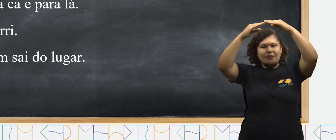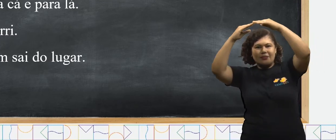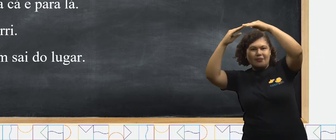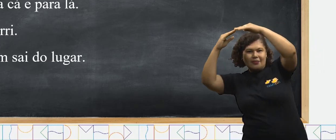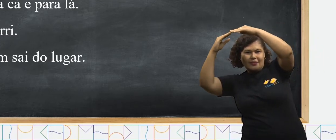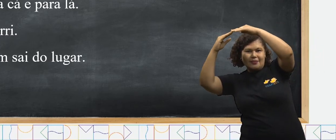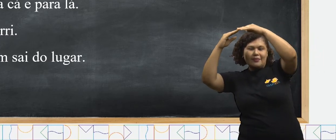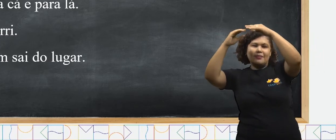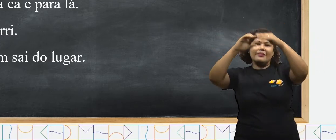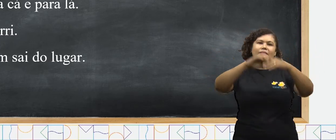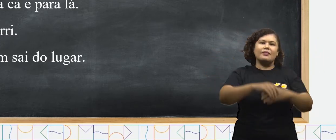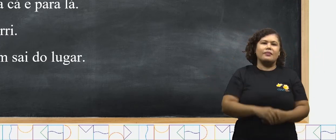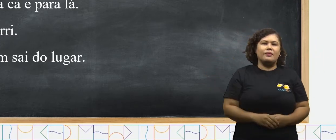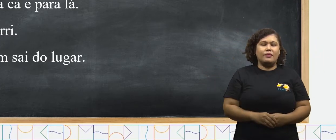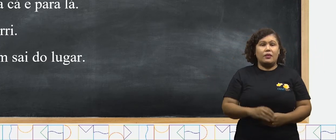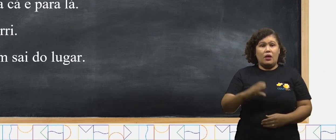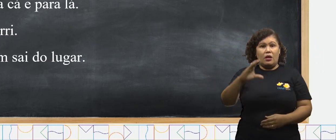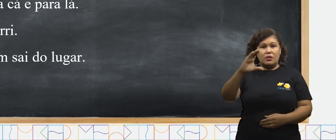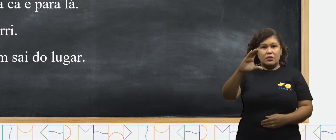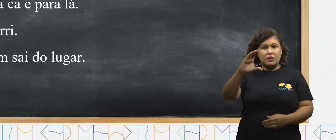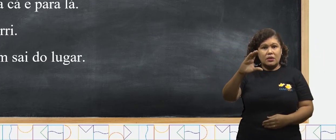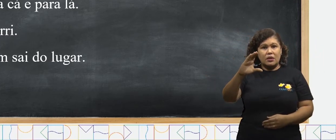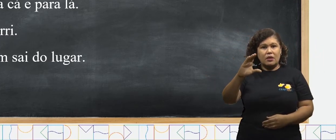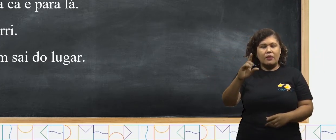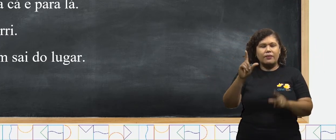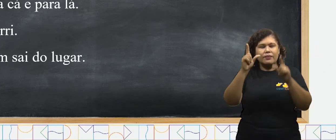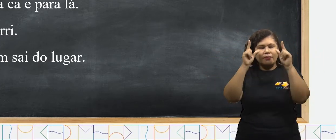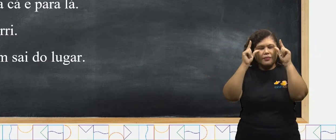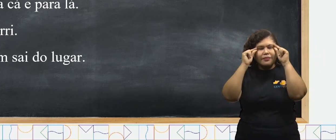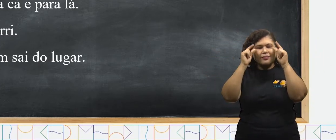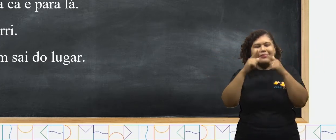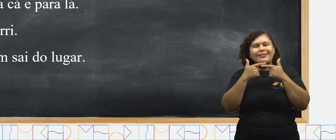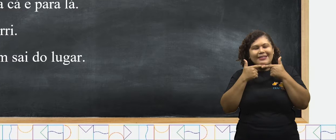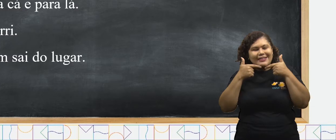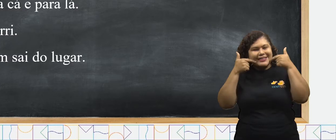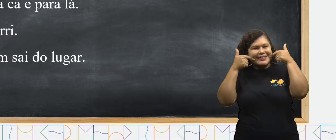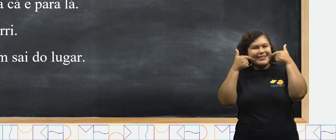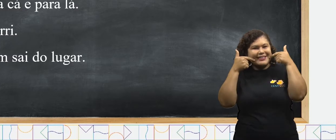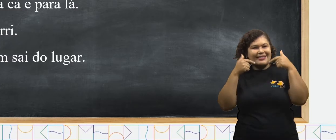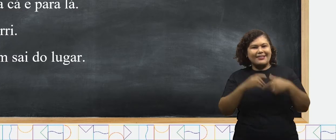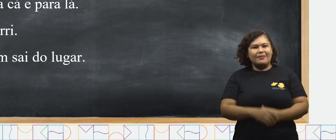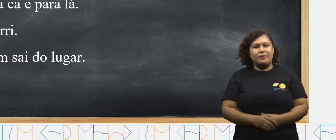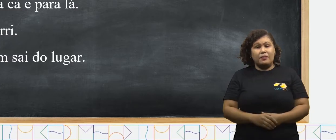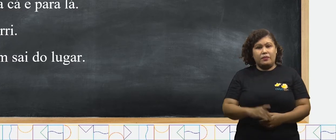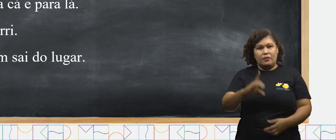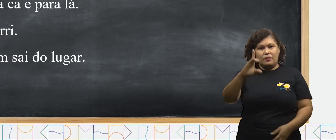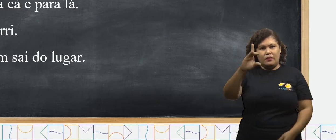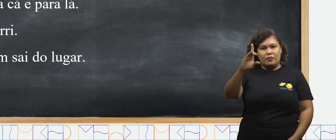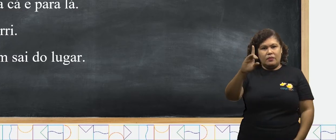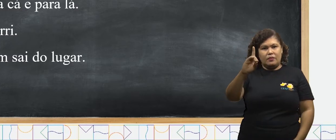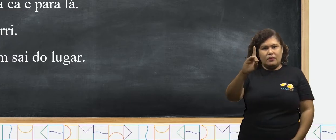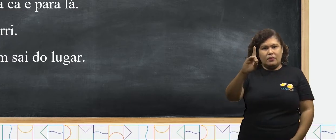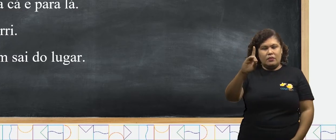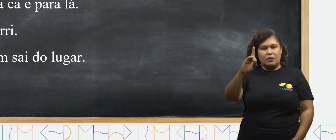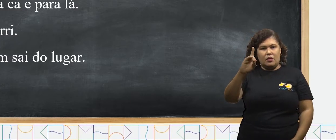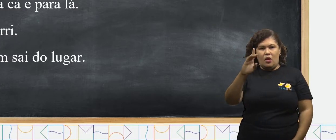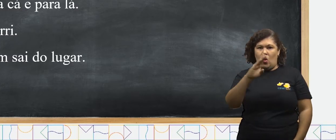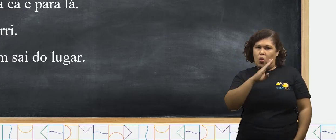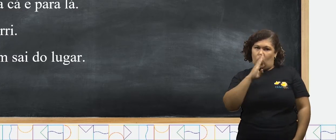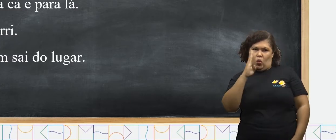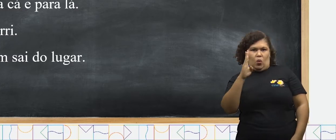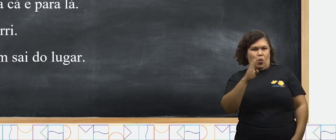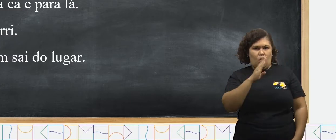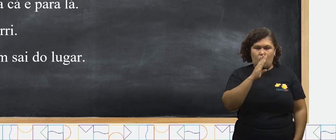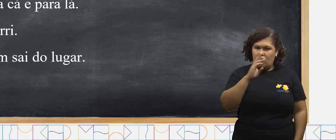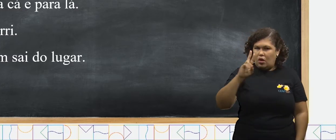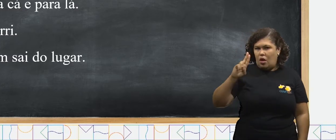corpo para cá e para lá? Letra C. Fecha os olhos e sorri? Ou a resposta é a letra